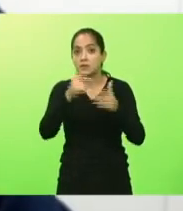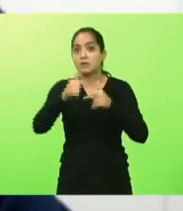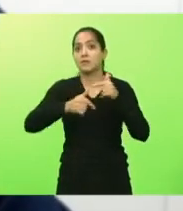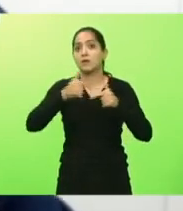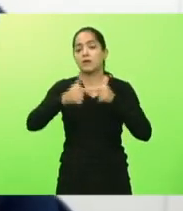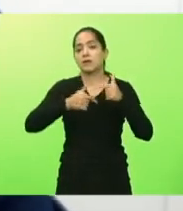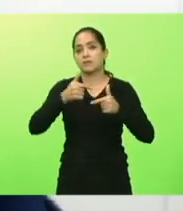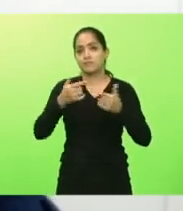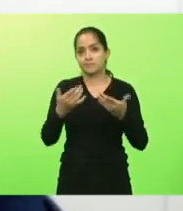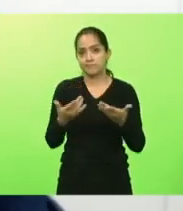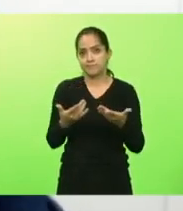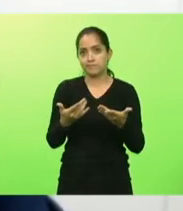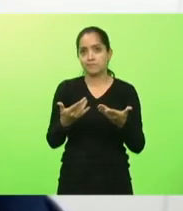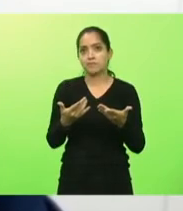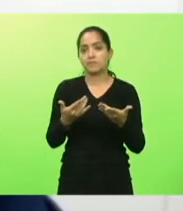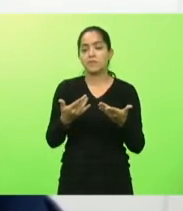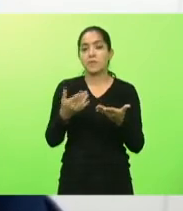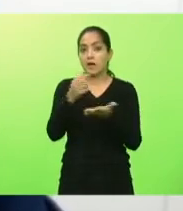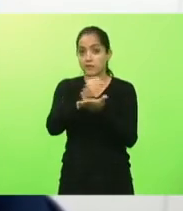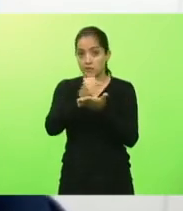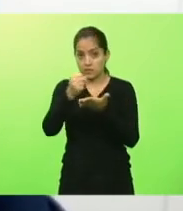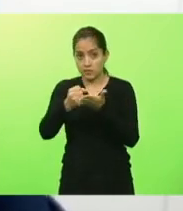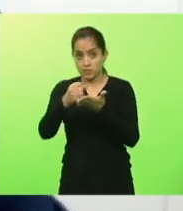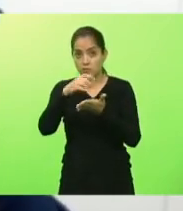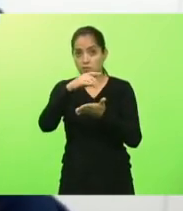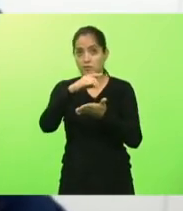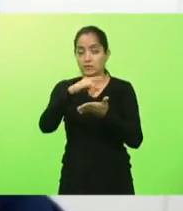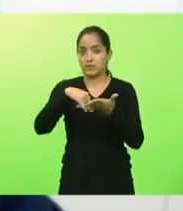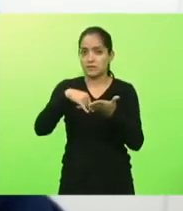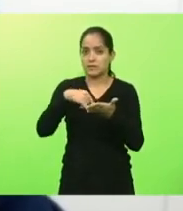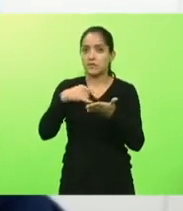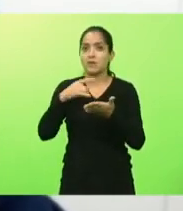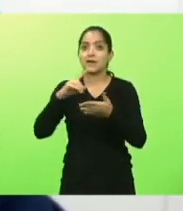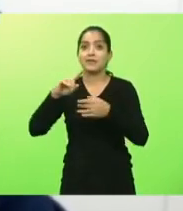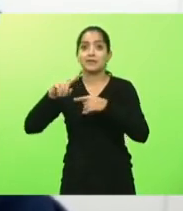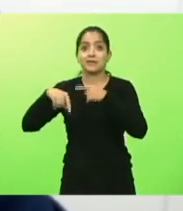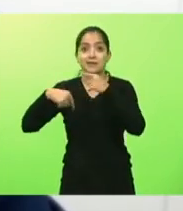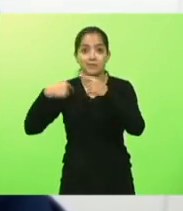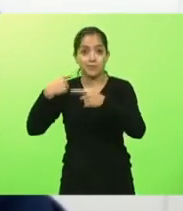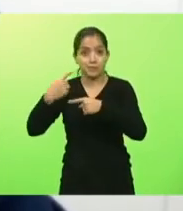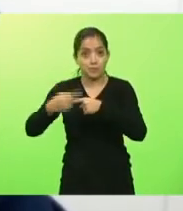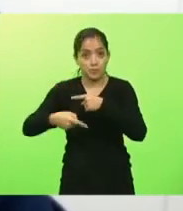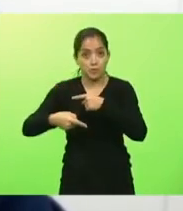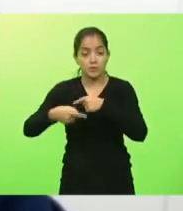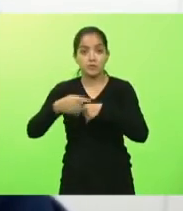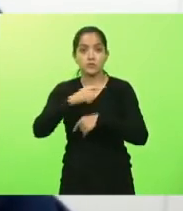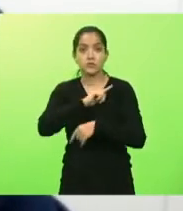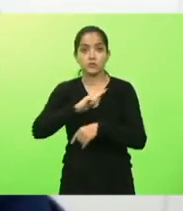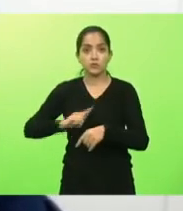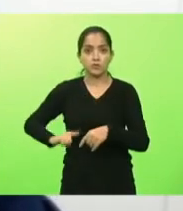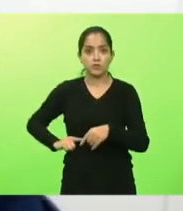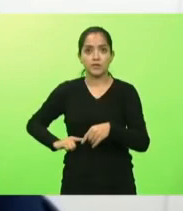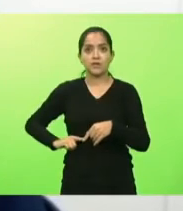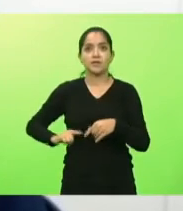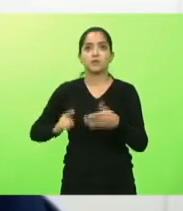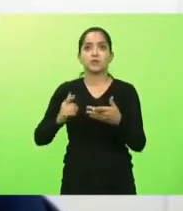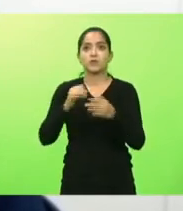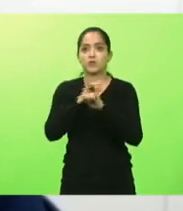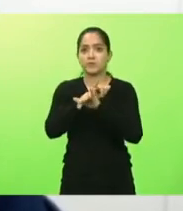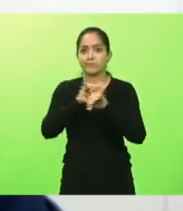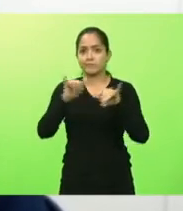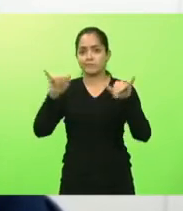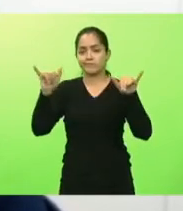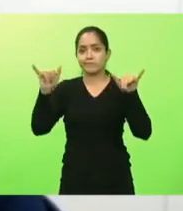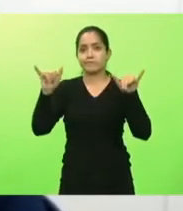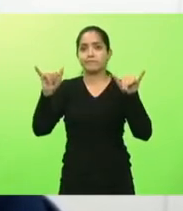Aí fizeram uma contratação absurda. Depois, o governador disse em rede